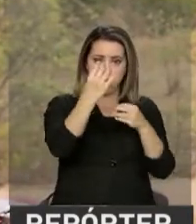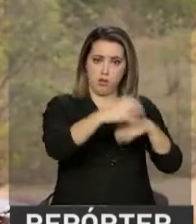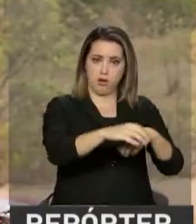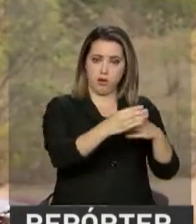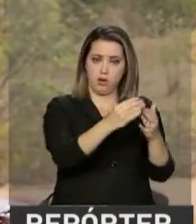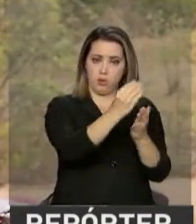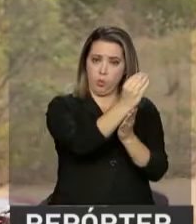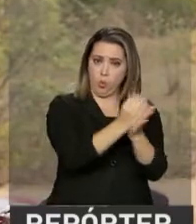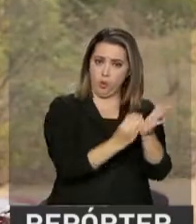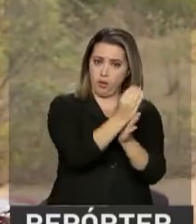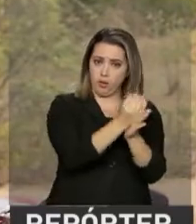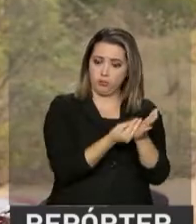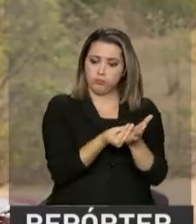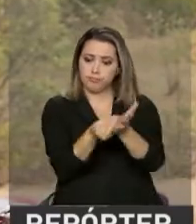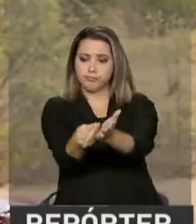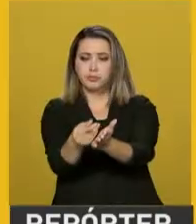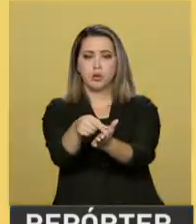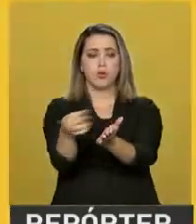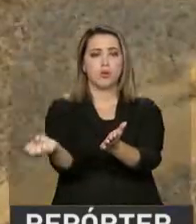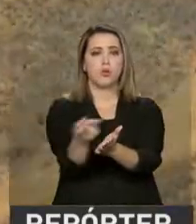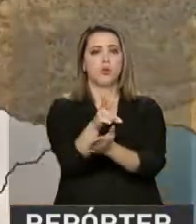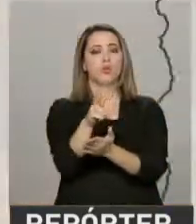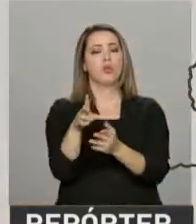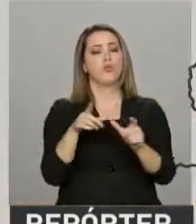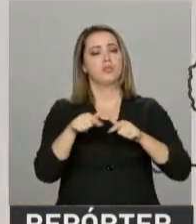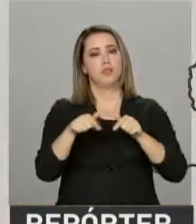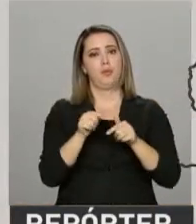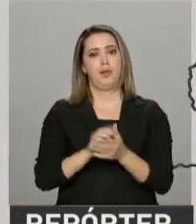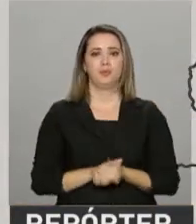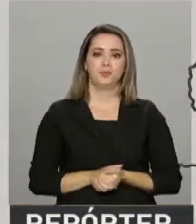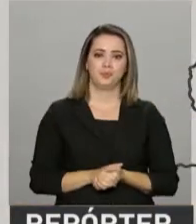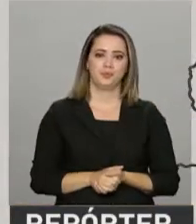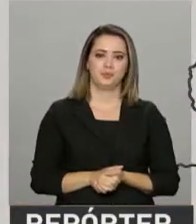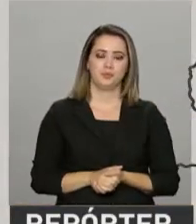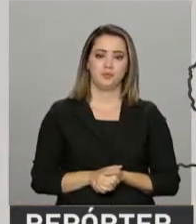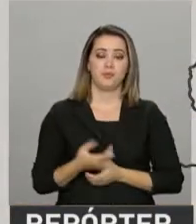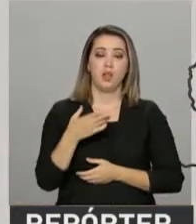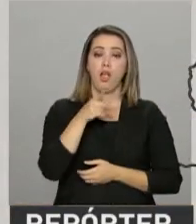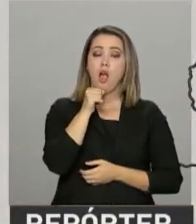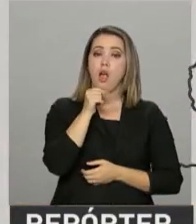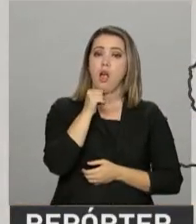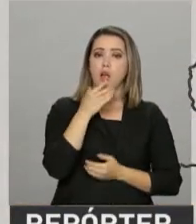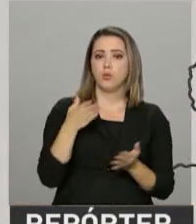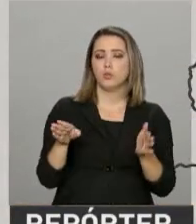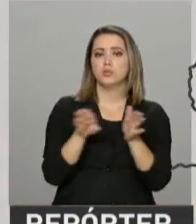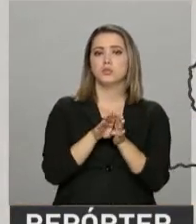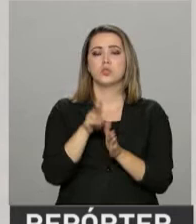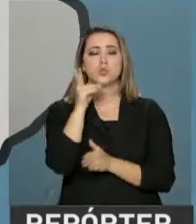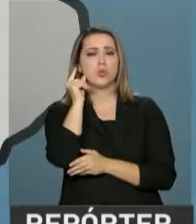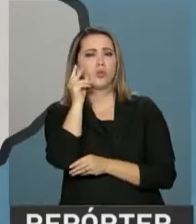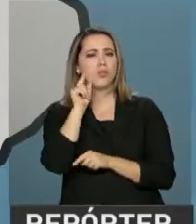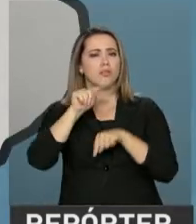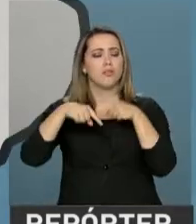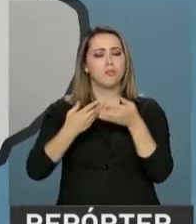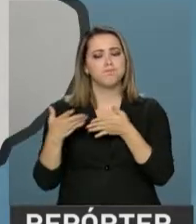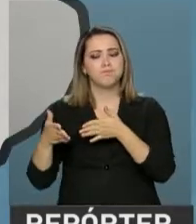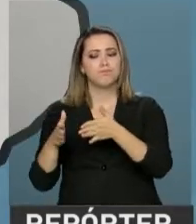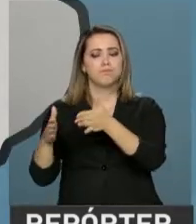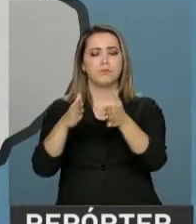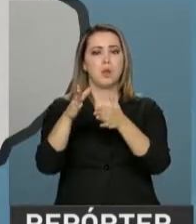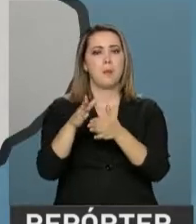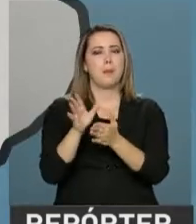da empresa ver se consegue mais uma vaga a água do são francisco vai chegar ao ceará após percorrer oeste de pernambuco